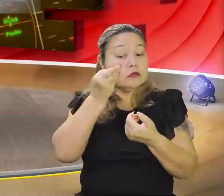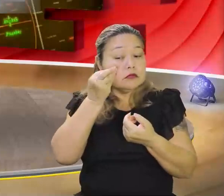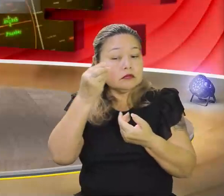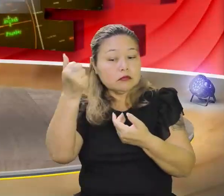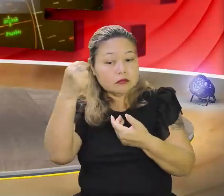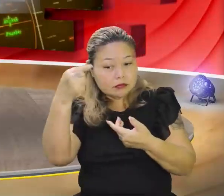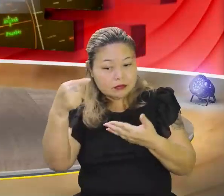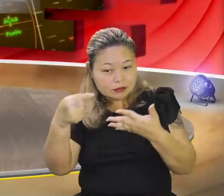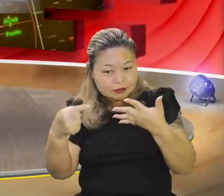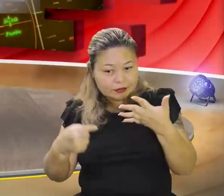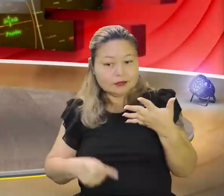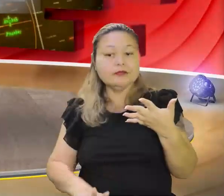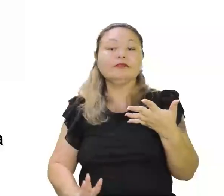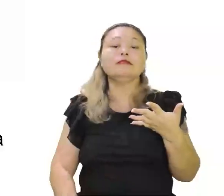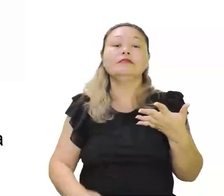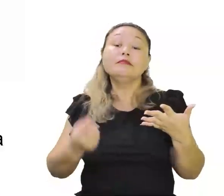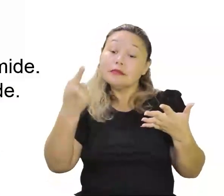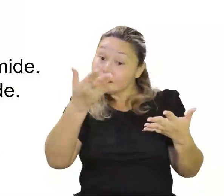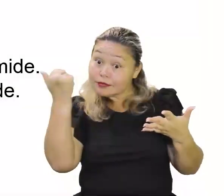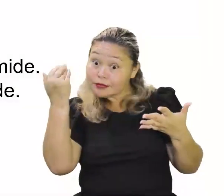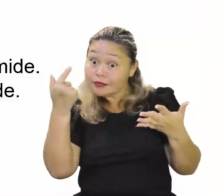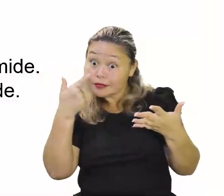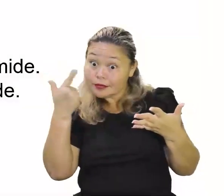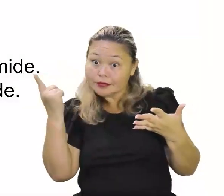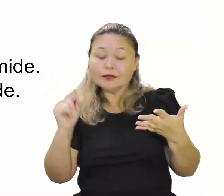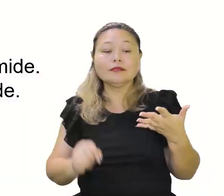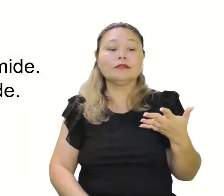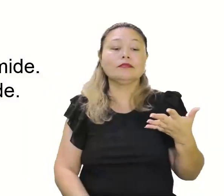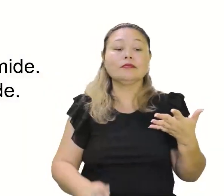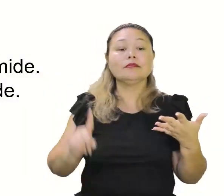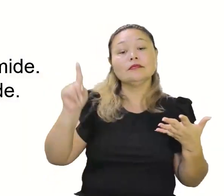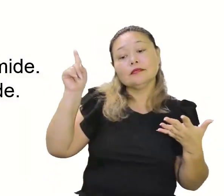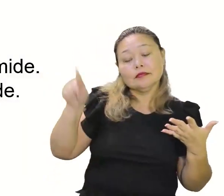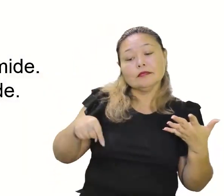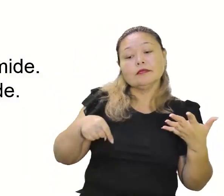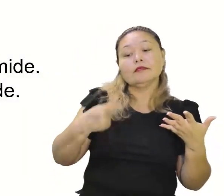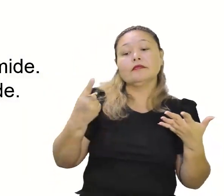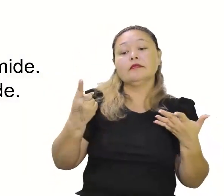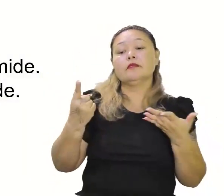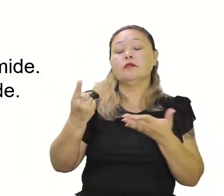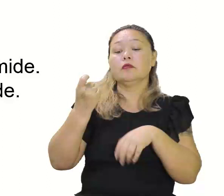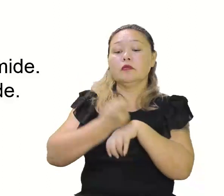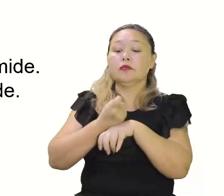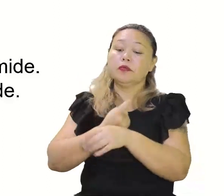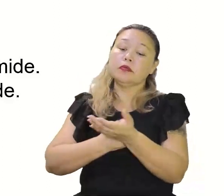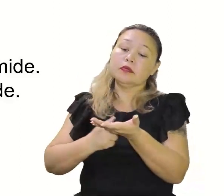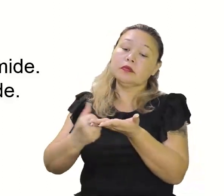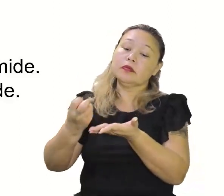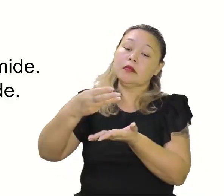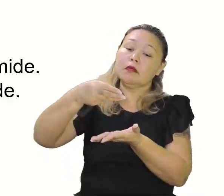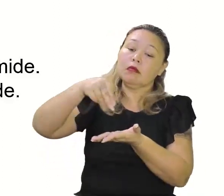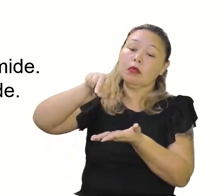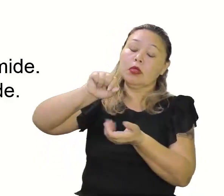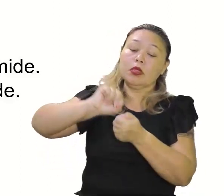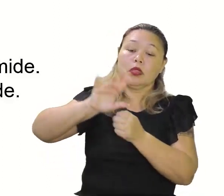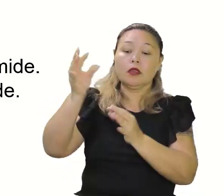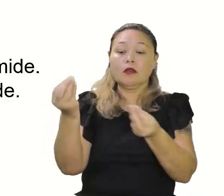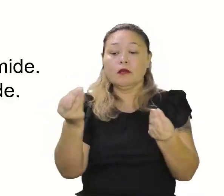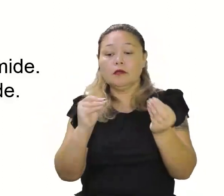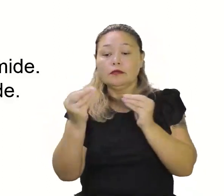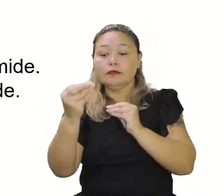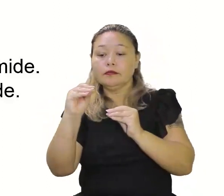lá, testar um por um, vamos verificar? Então, quais desses são os sólidos que Maria usou, né, nas embalagens